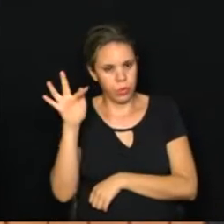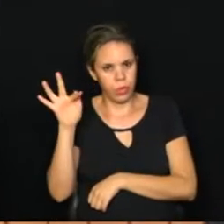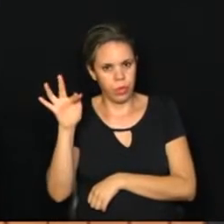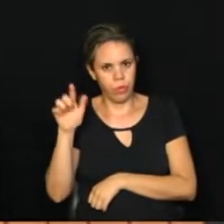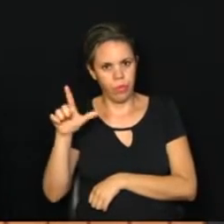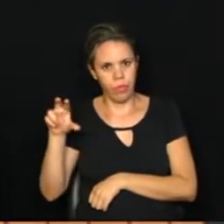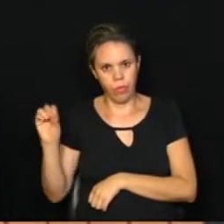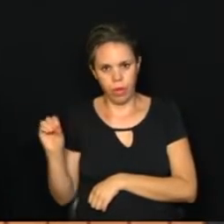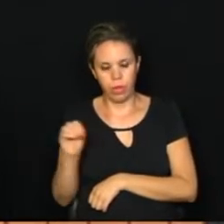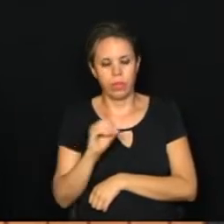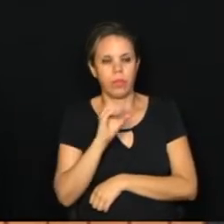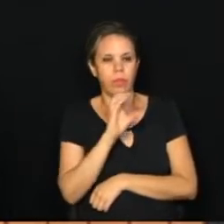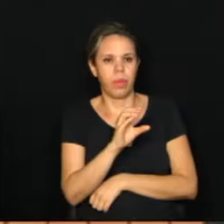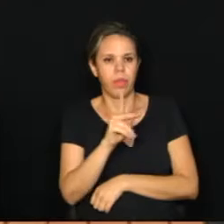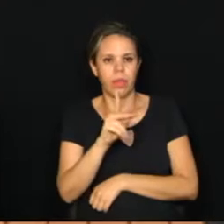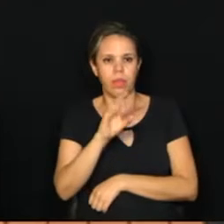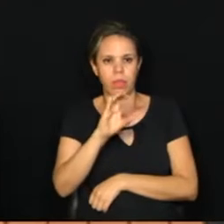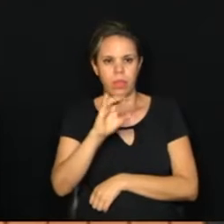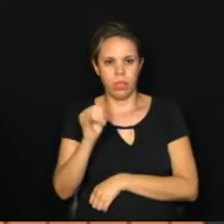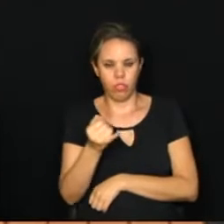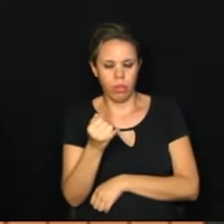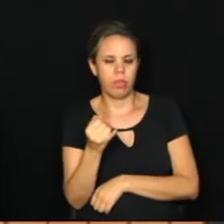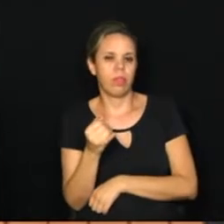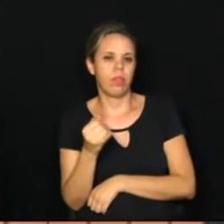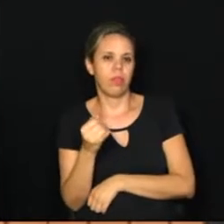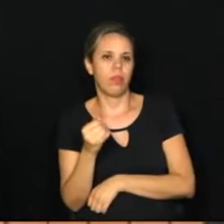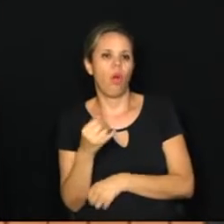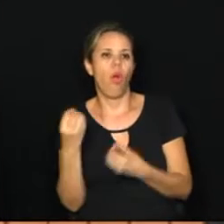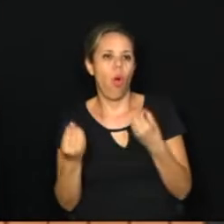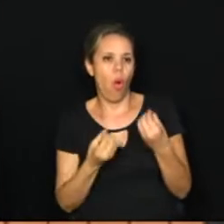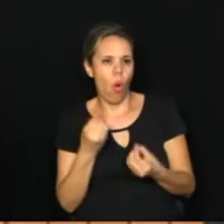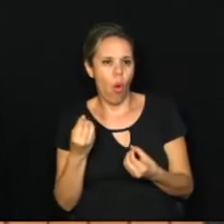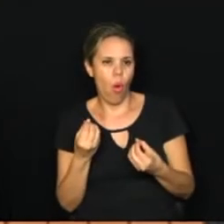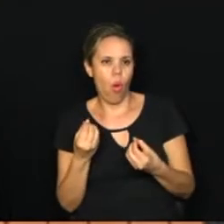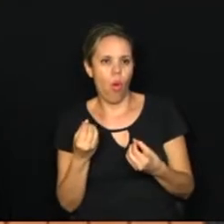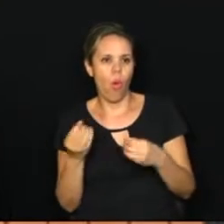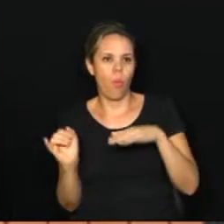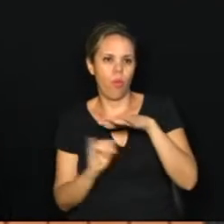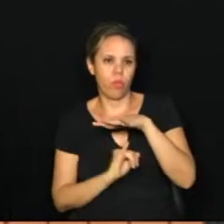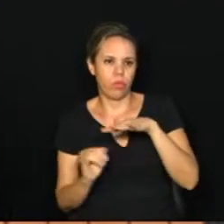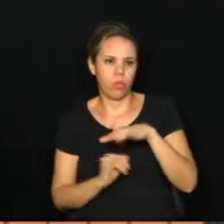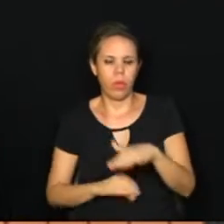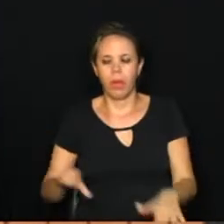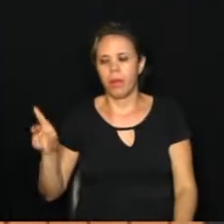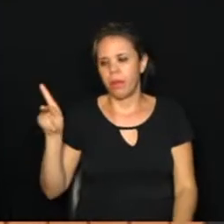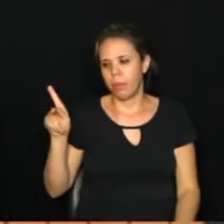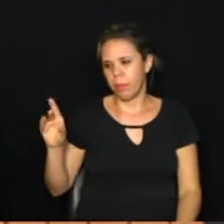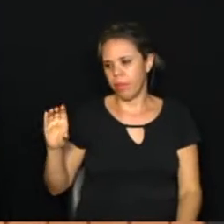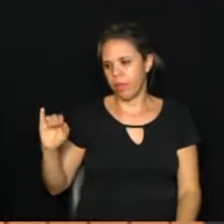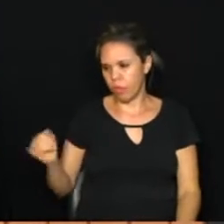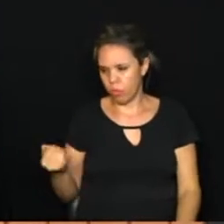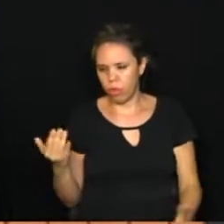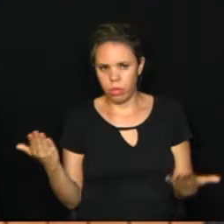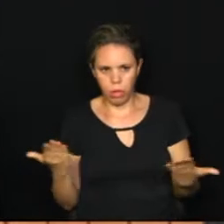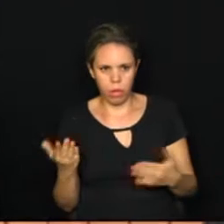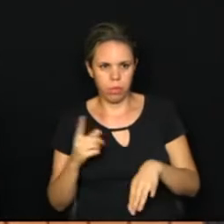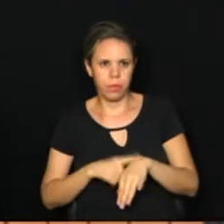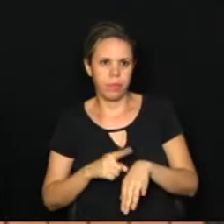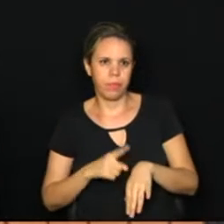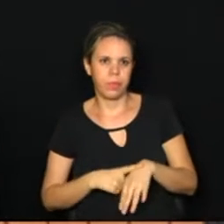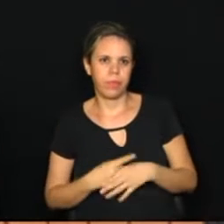do PCJ, que vai dar um panorama, né, como é que o consórcio PCJ está vislumbrando esse momento, essa